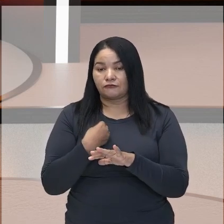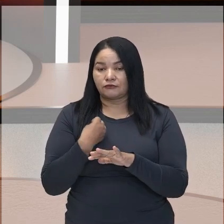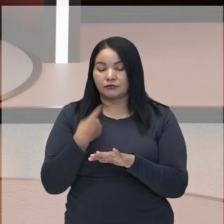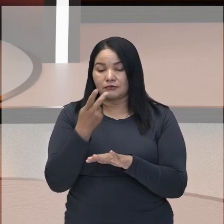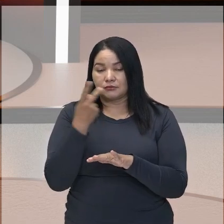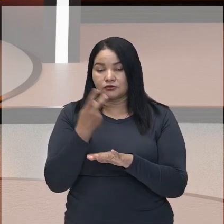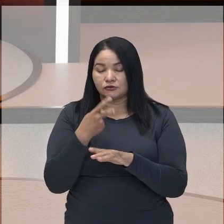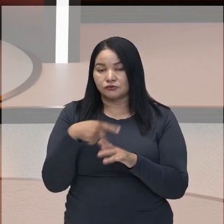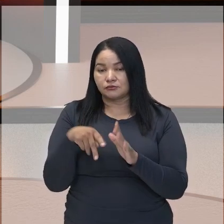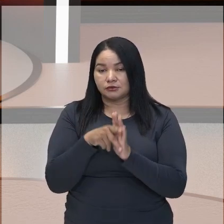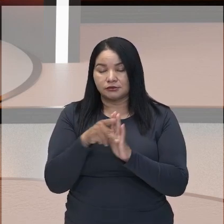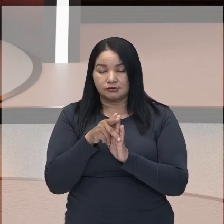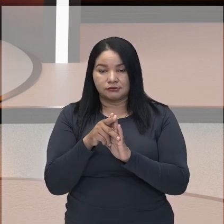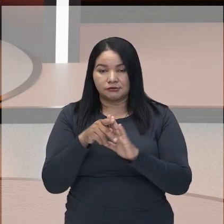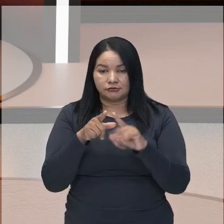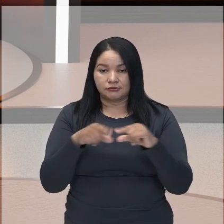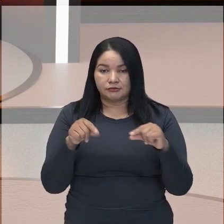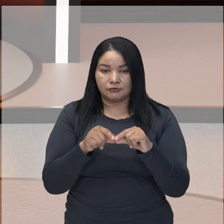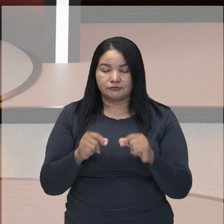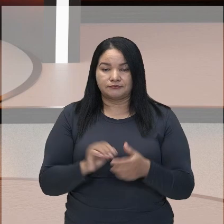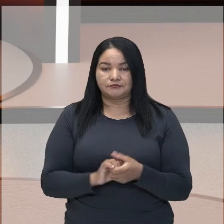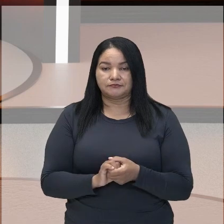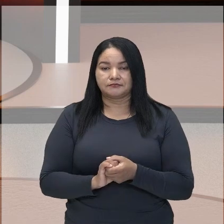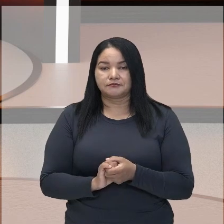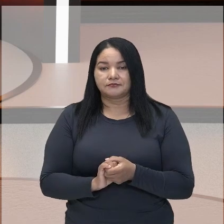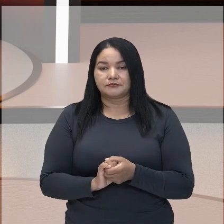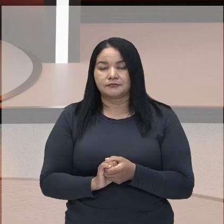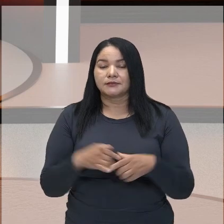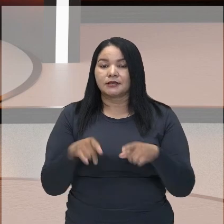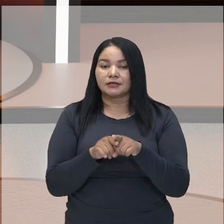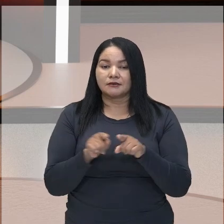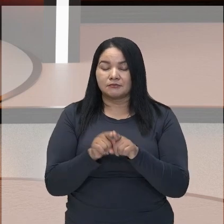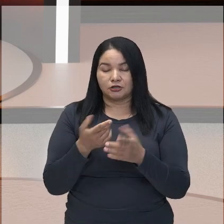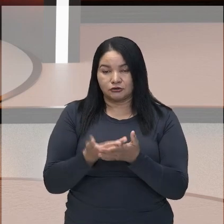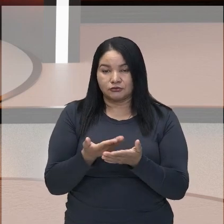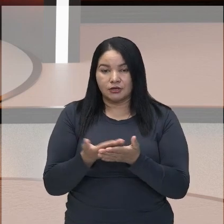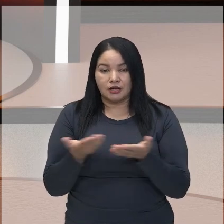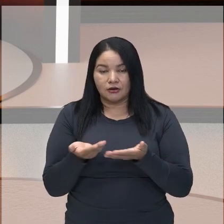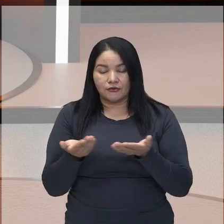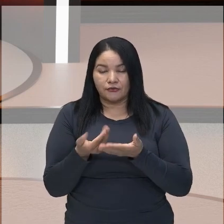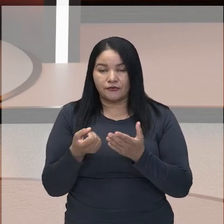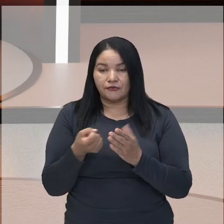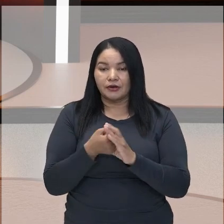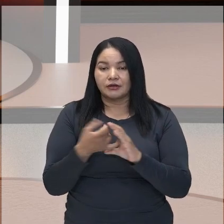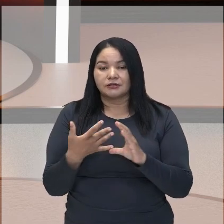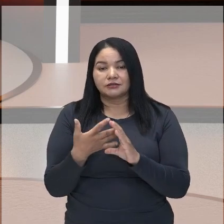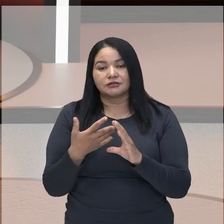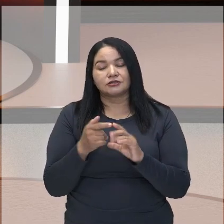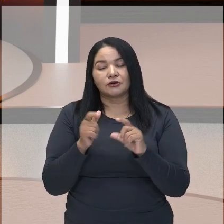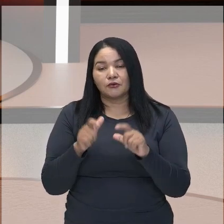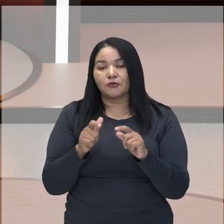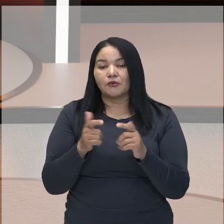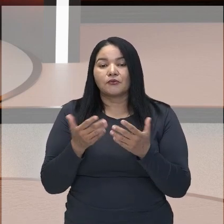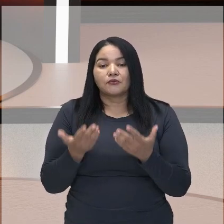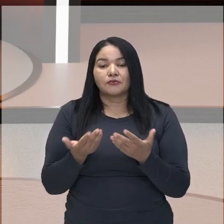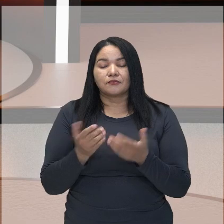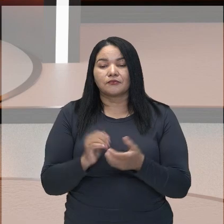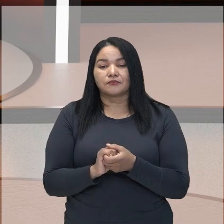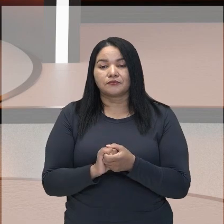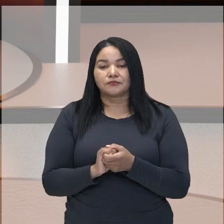Japão. Então, gente, a gente vai estudar, né, todas essas características aí, onde a gente pode verificar,